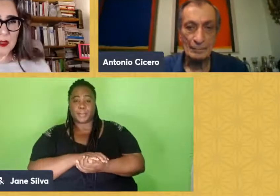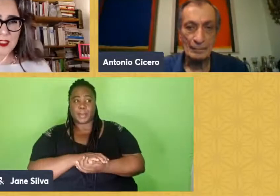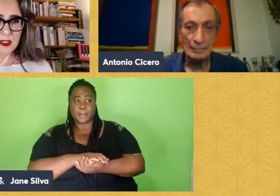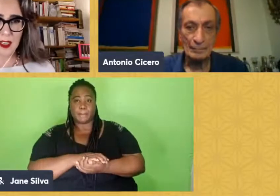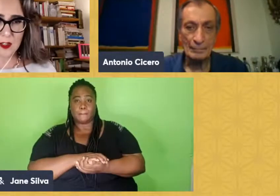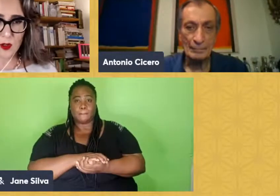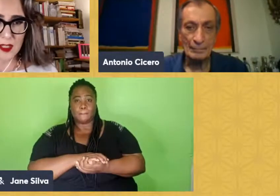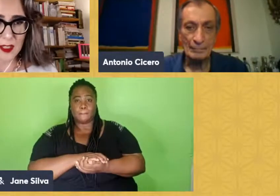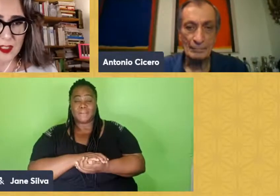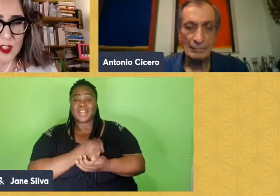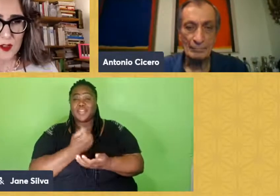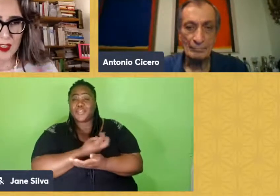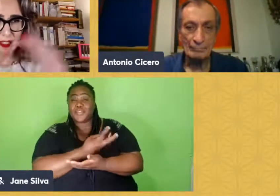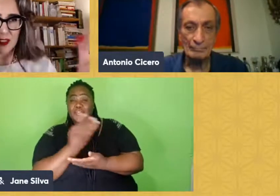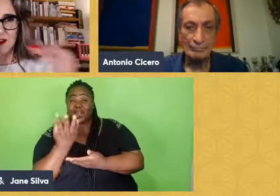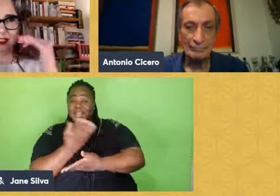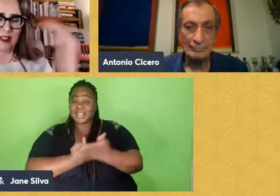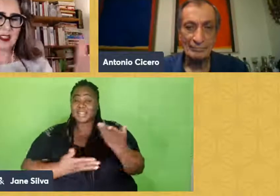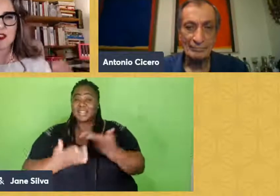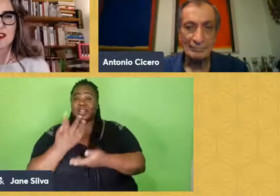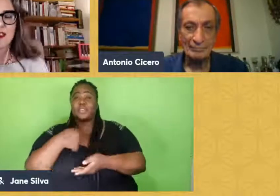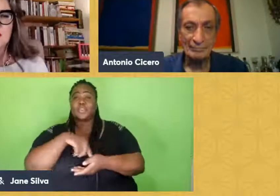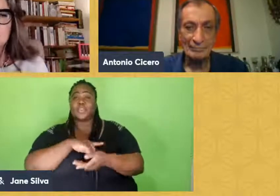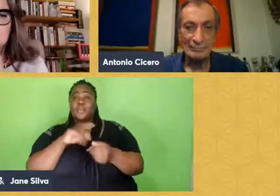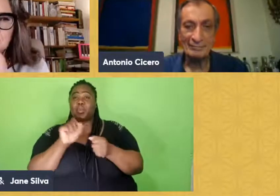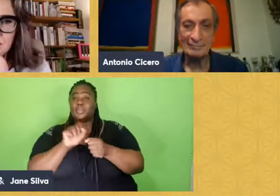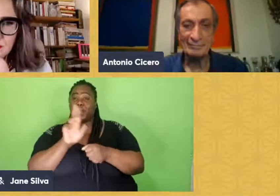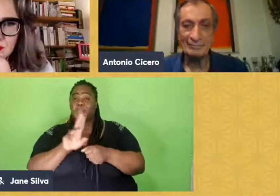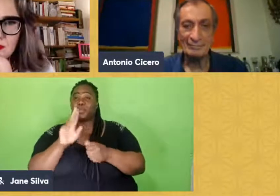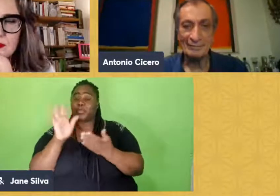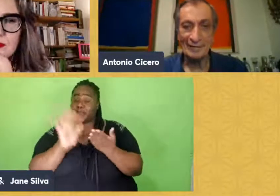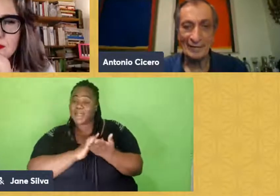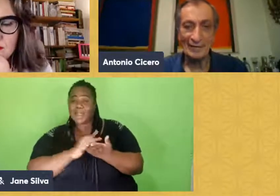dessas inúmeras interações, né, que a gente faz através das telas, enfim.